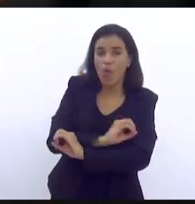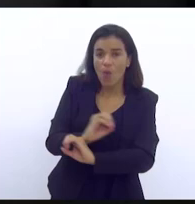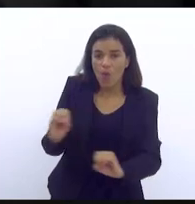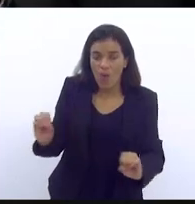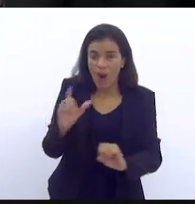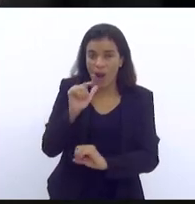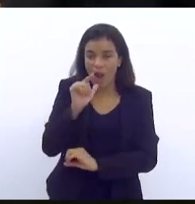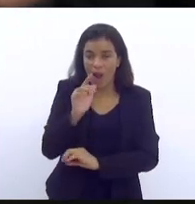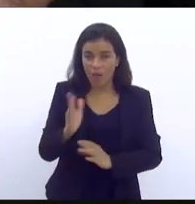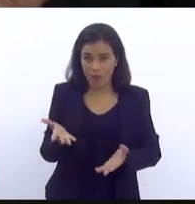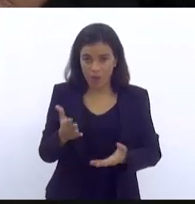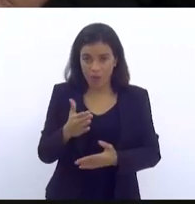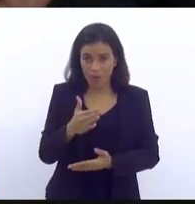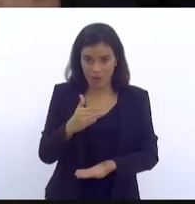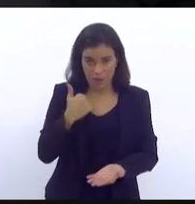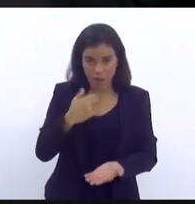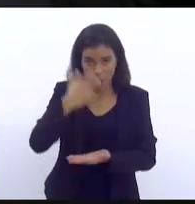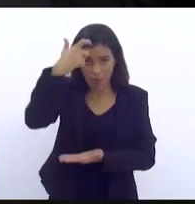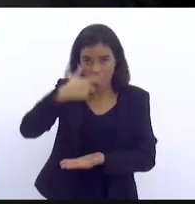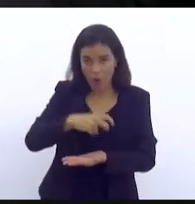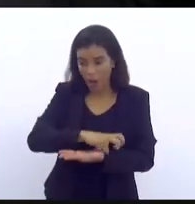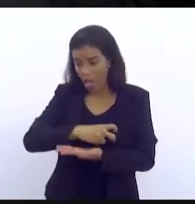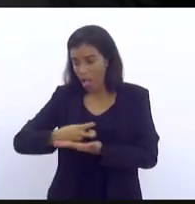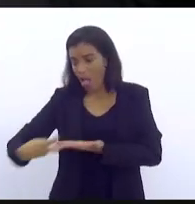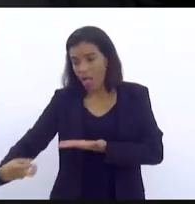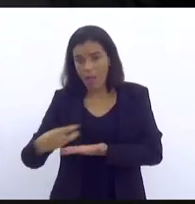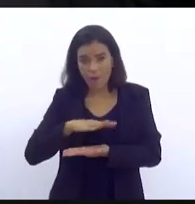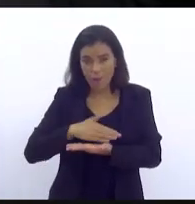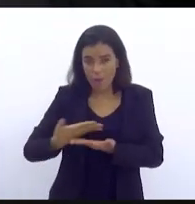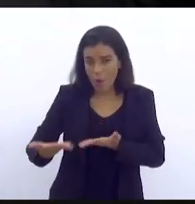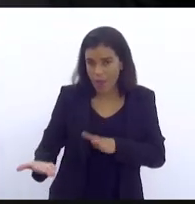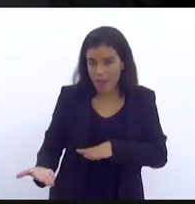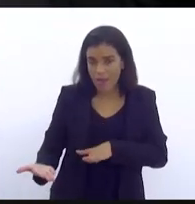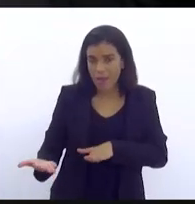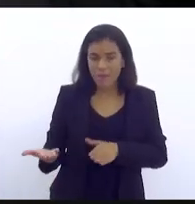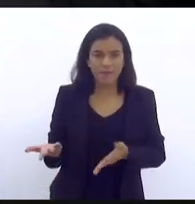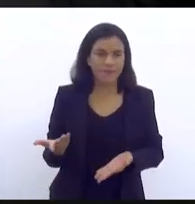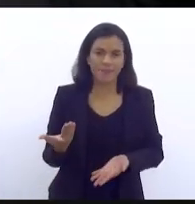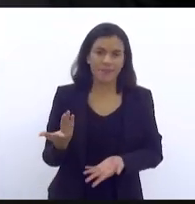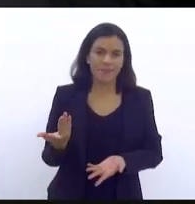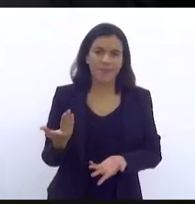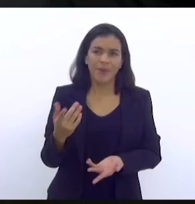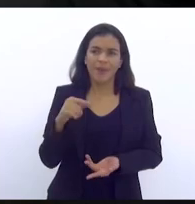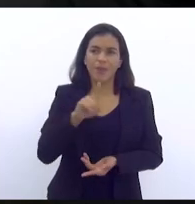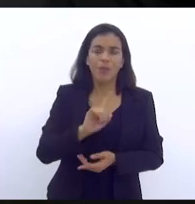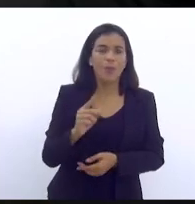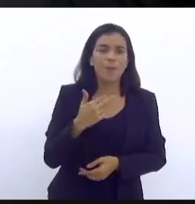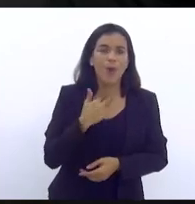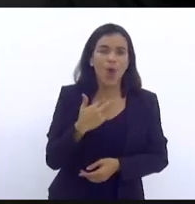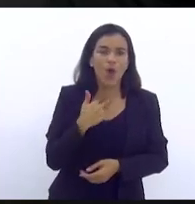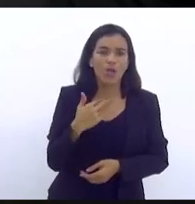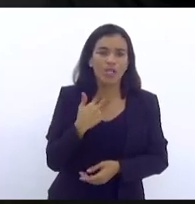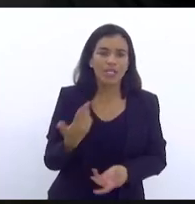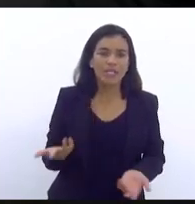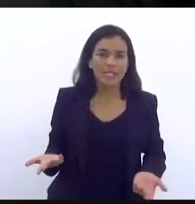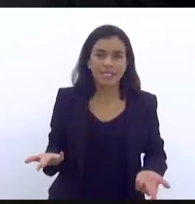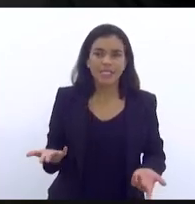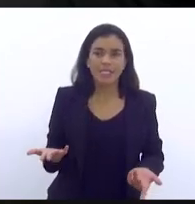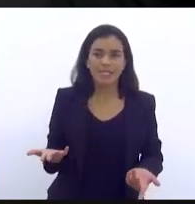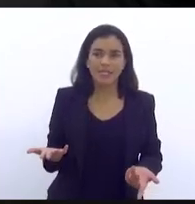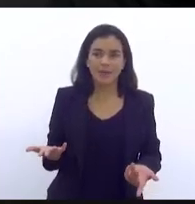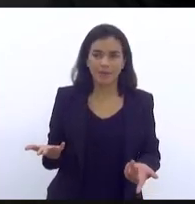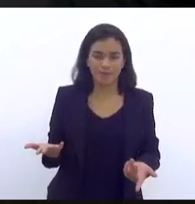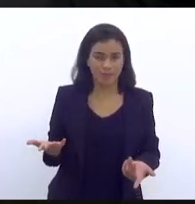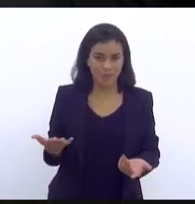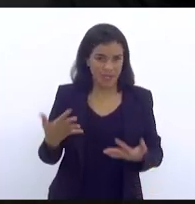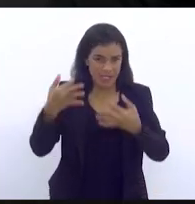vou morrer essa resposta não é adequada Isso é uma necropolítica a gente não pode compreender isso como